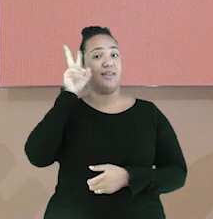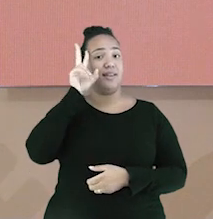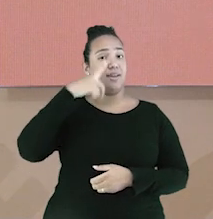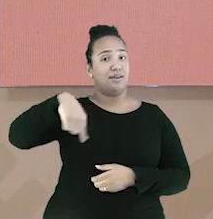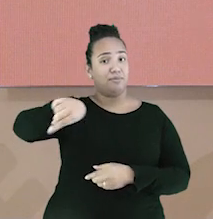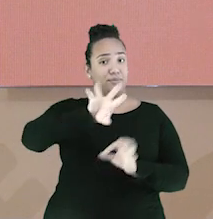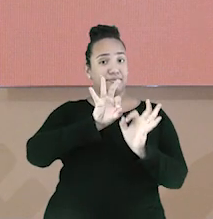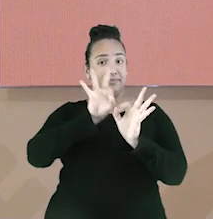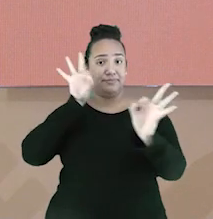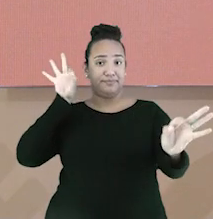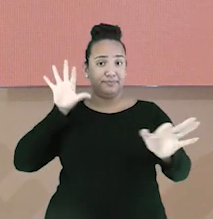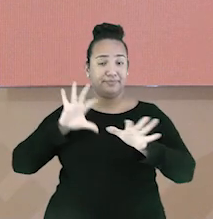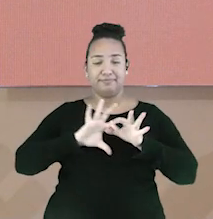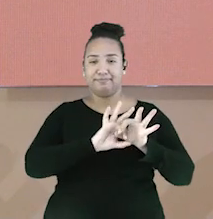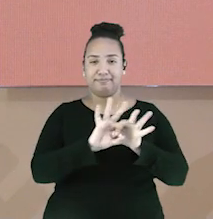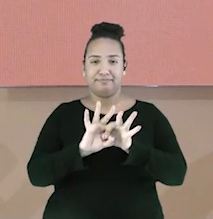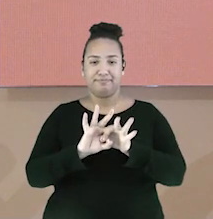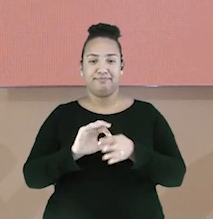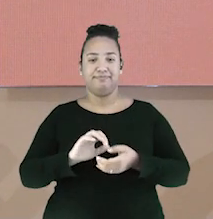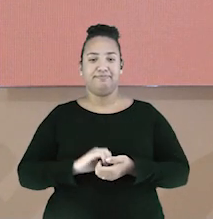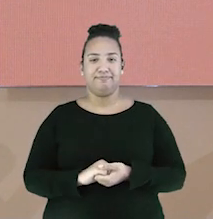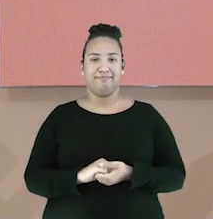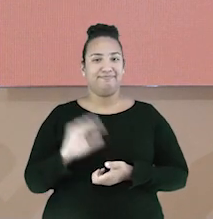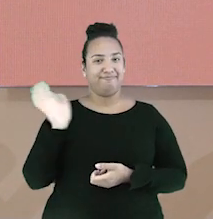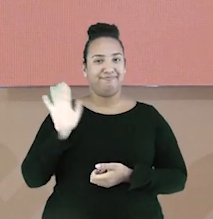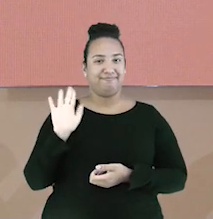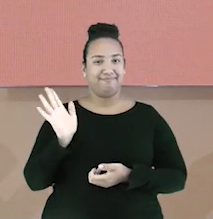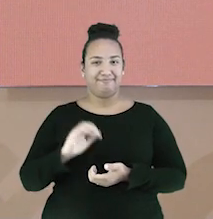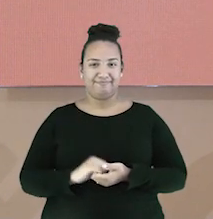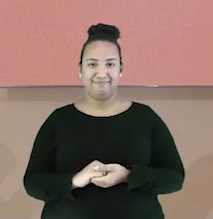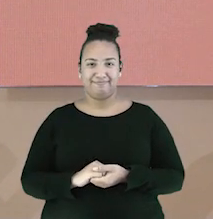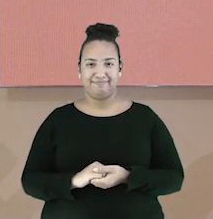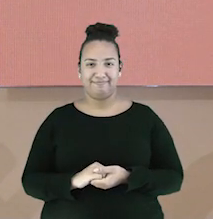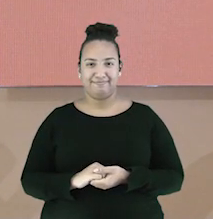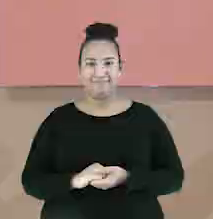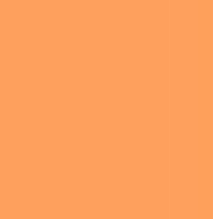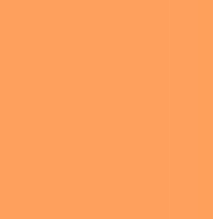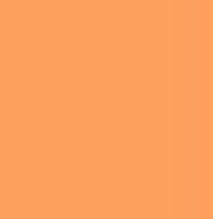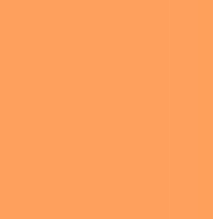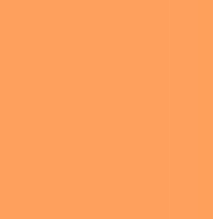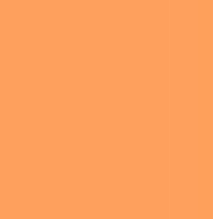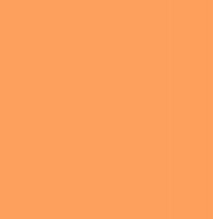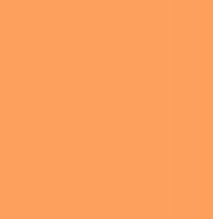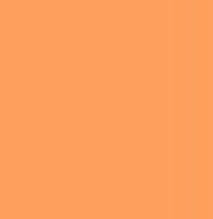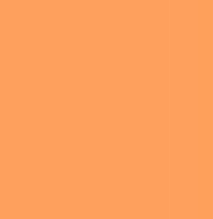do tema de hoje. E lembrem-se, mesmo distante, estamos juntos. Até breve.